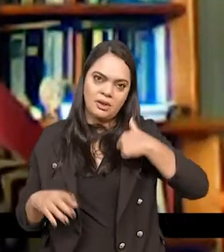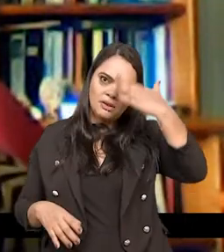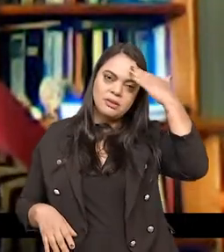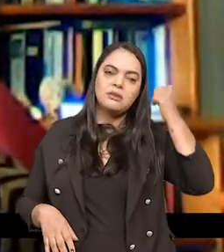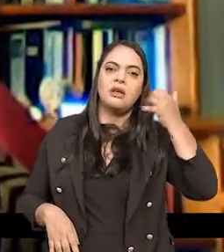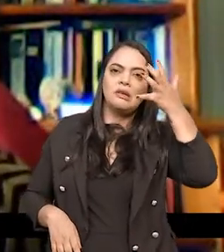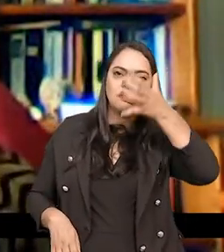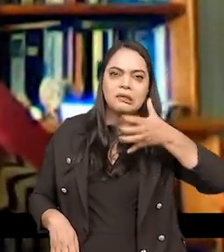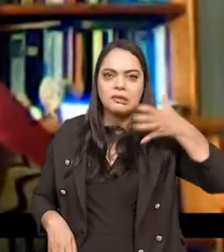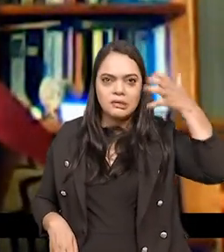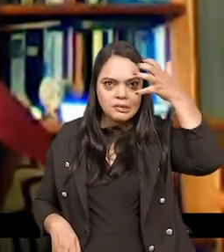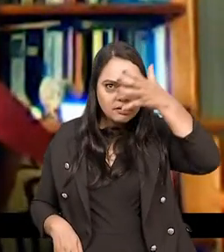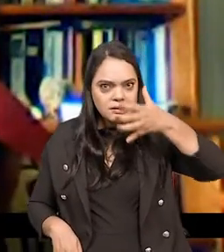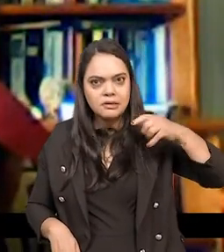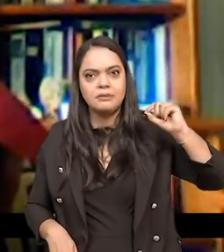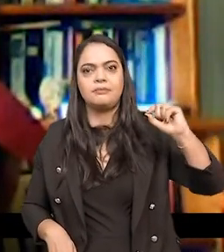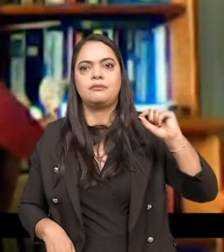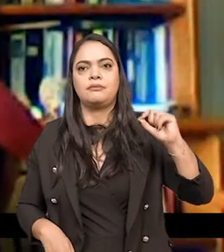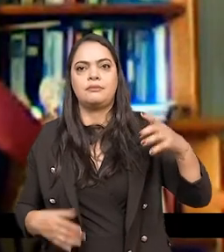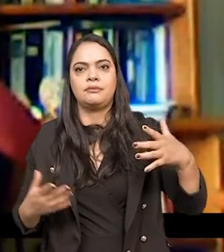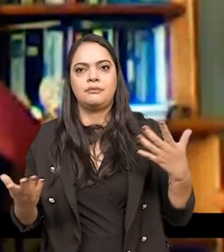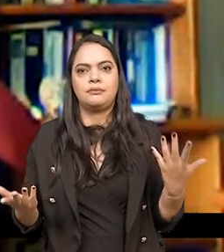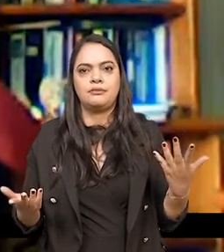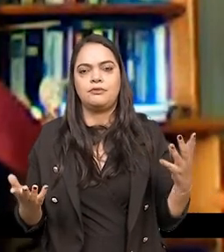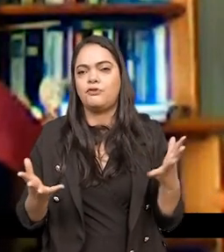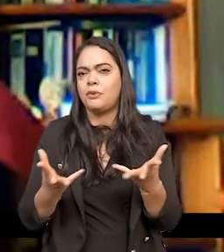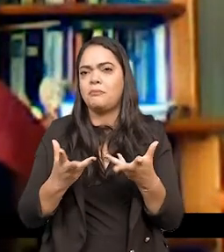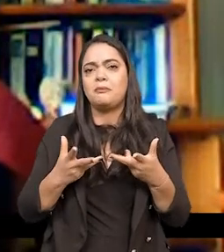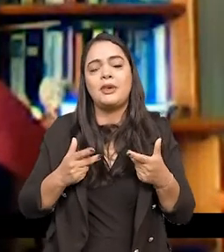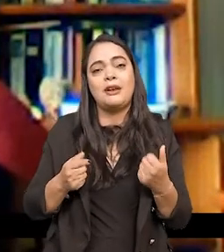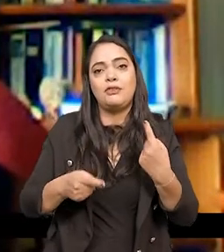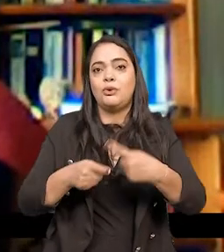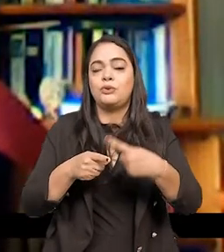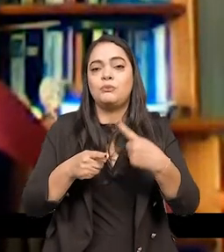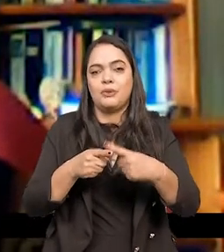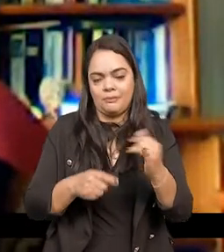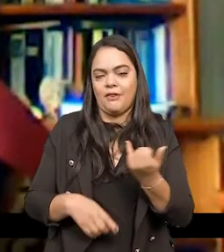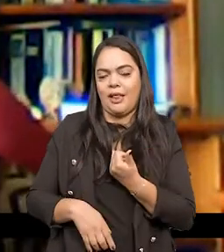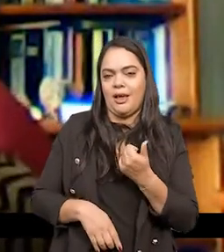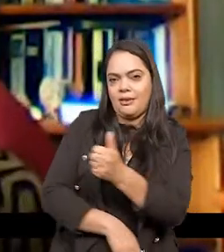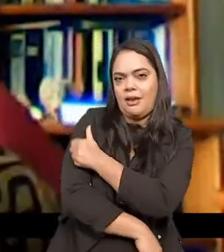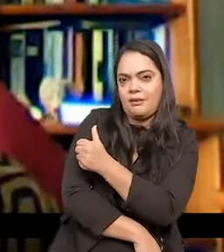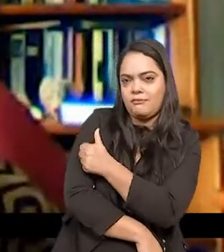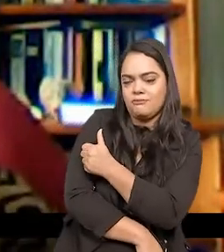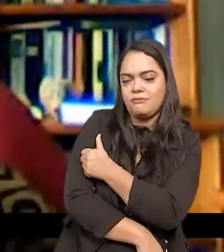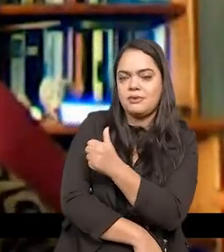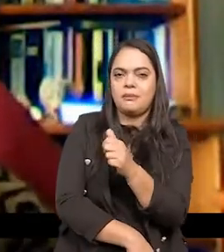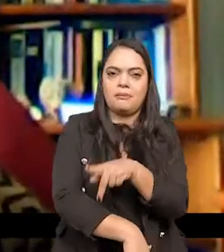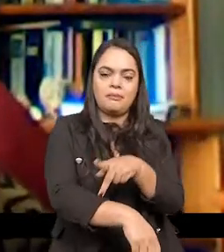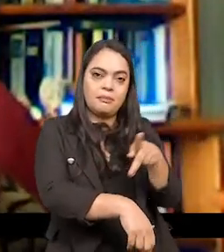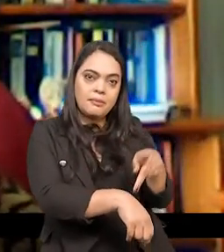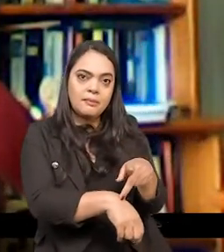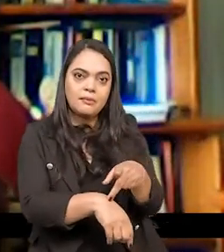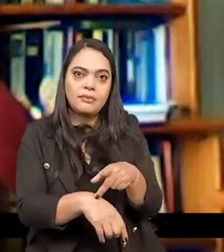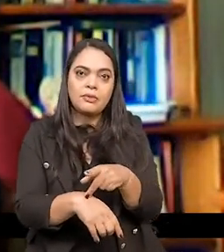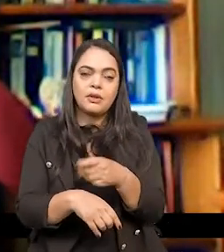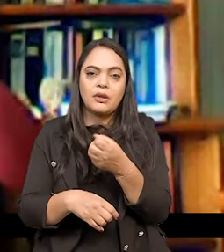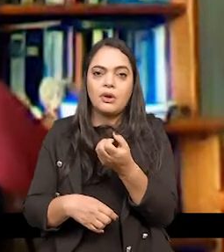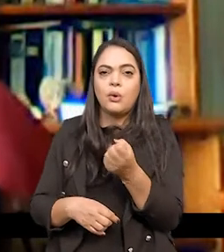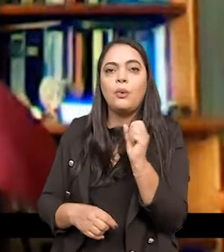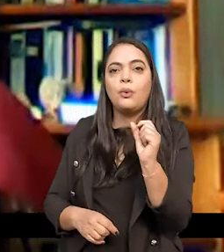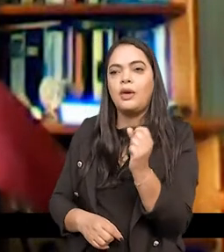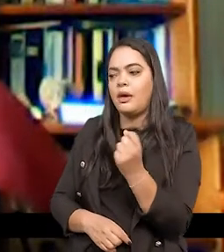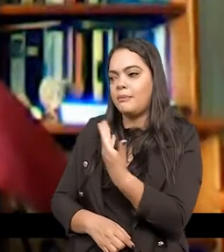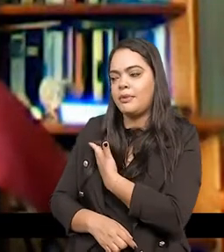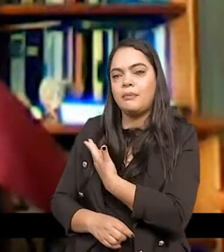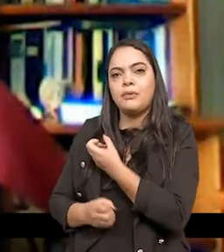das palestras, depois uma pessoa me disse que, ai, que foi tão maravilhoso, porque uma aluna da pedagogia pôde contar para seus